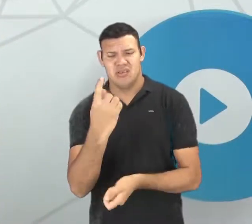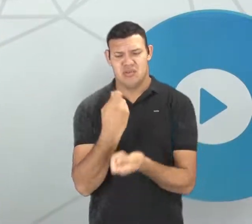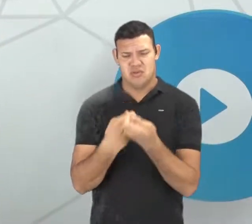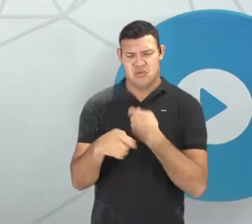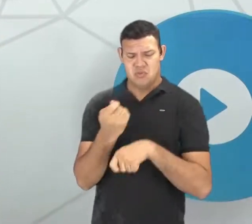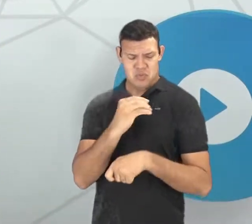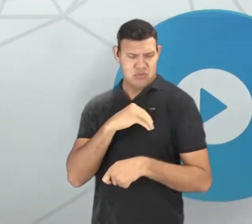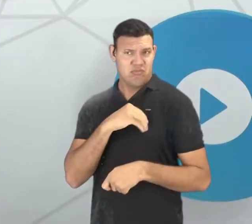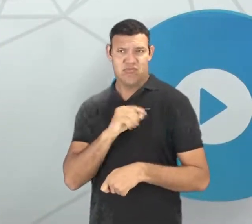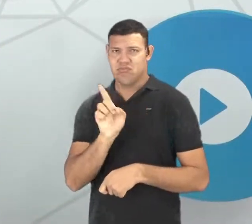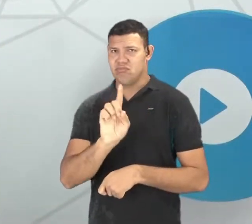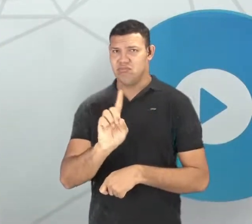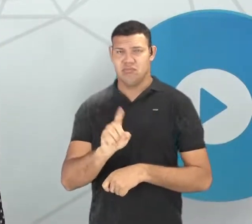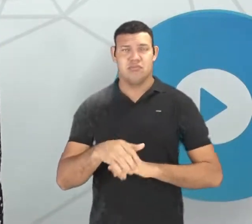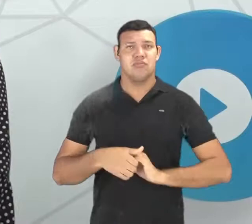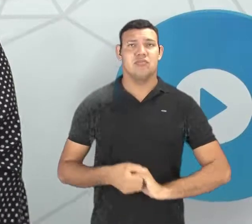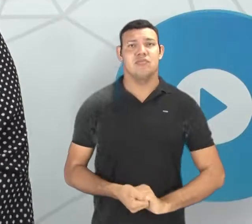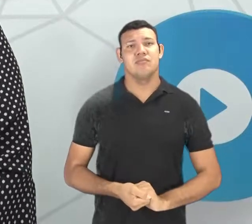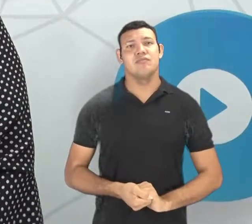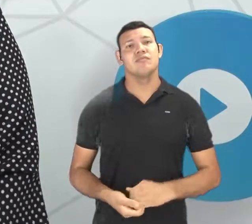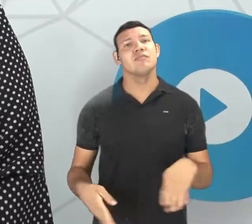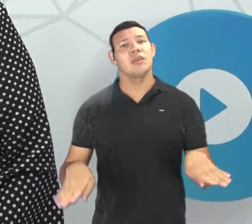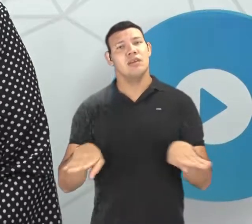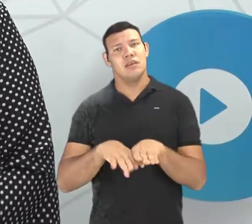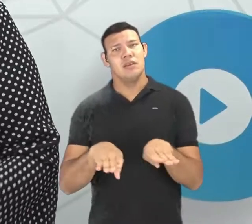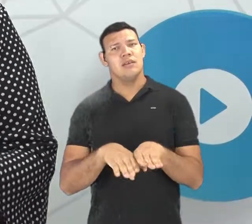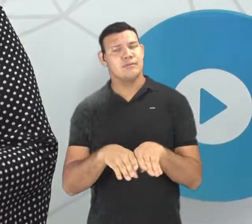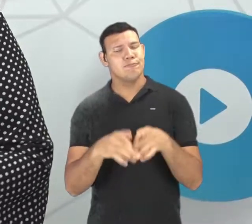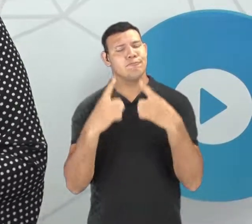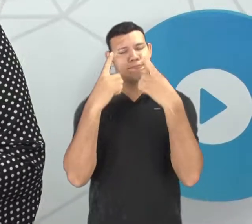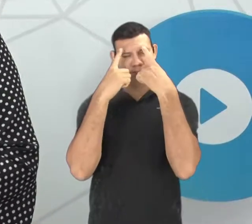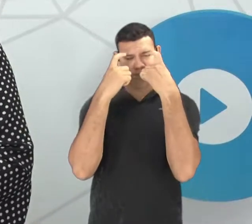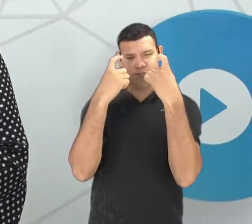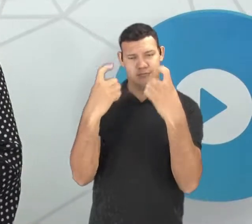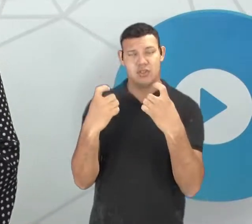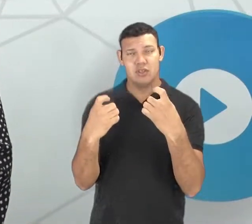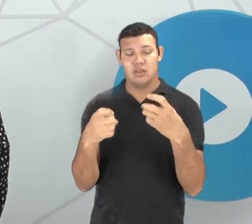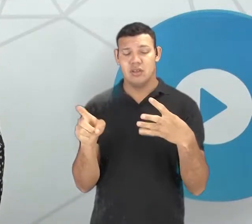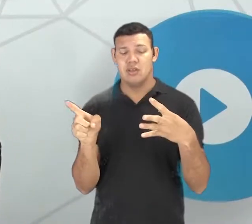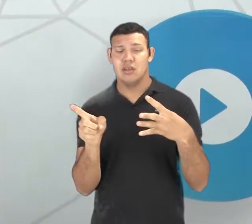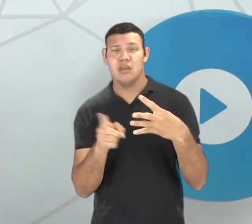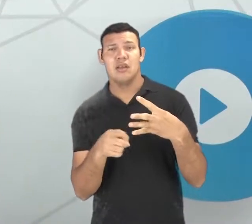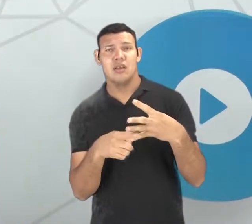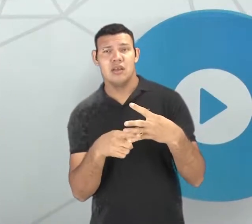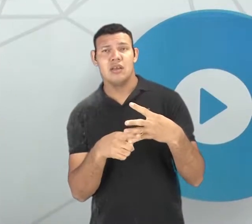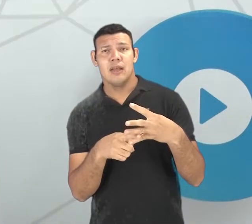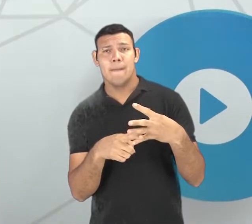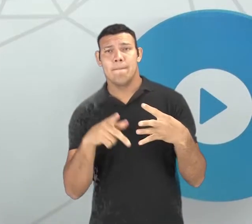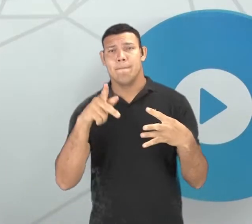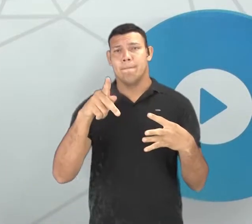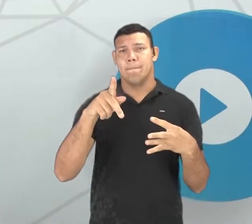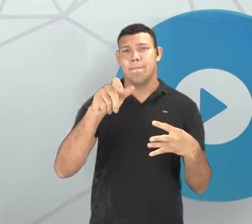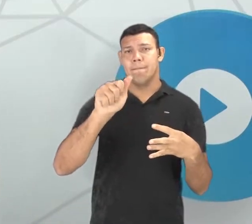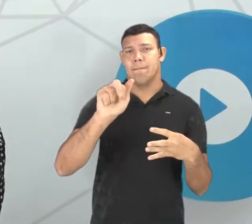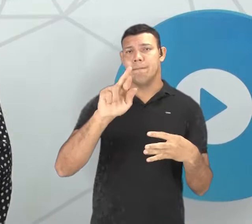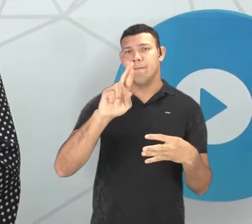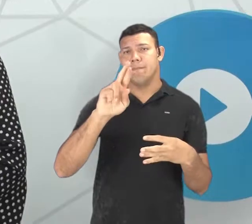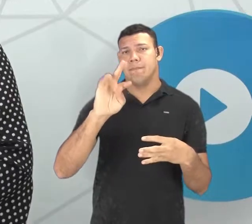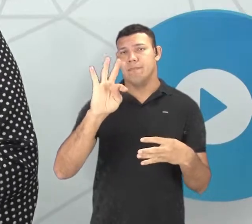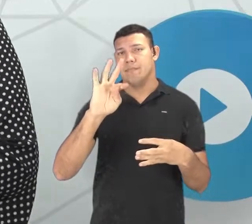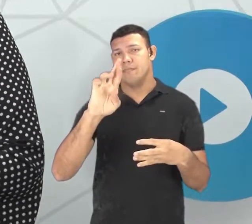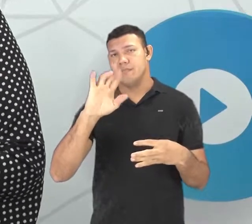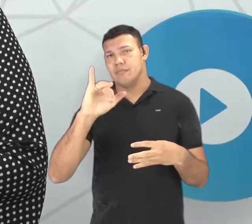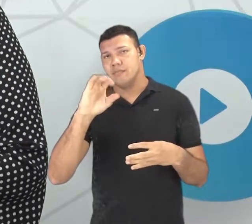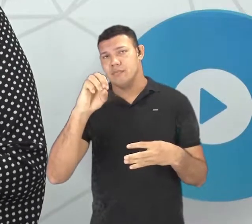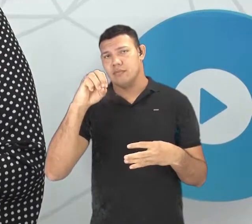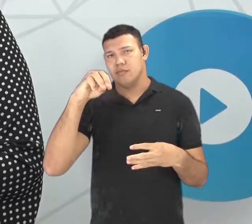seus recursos. Temos mais. Tem a questão da violência patrimonial. Violência patrimonial é aquela em que a mulher